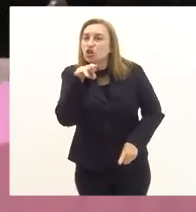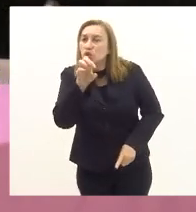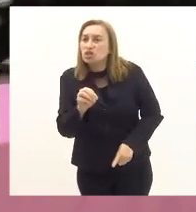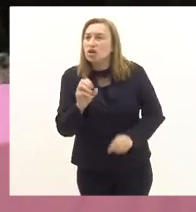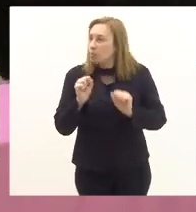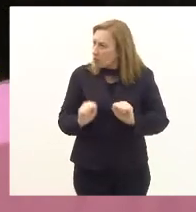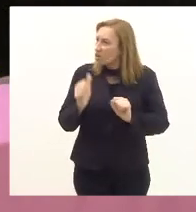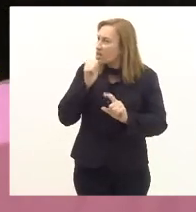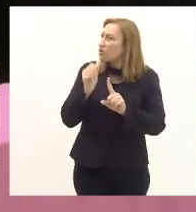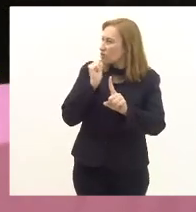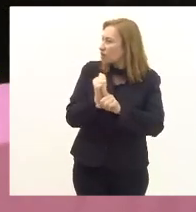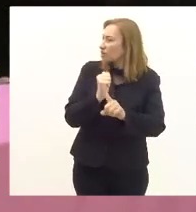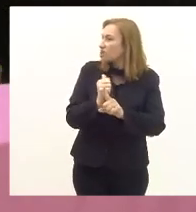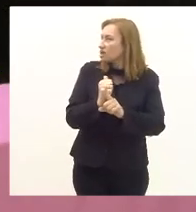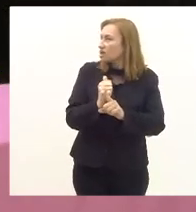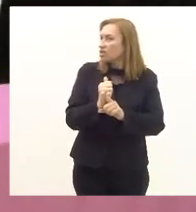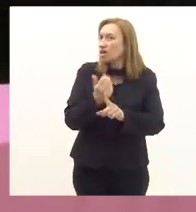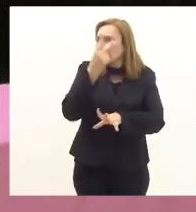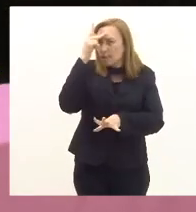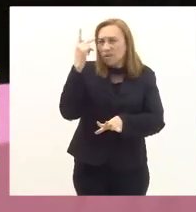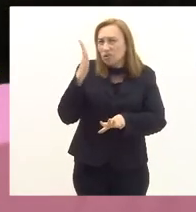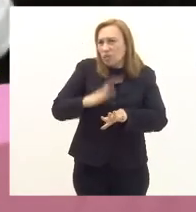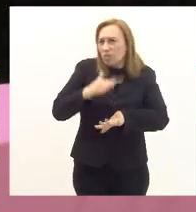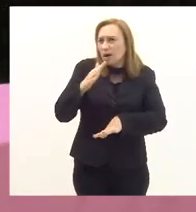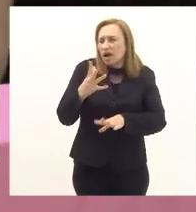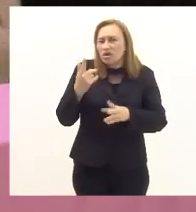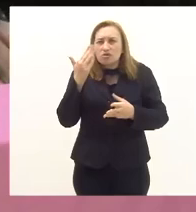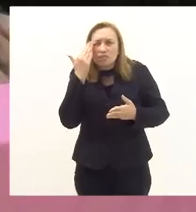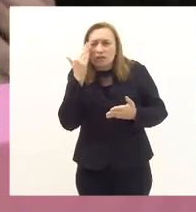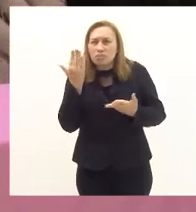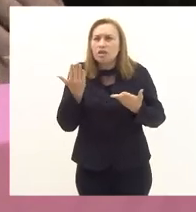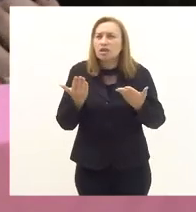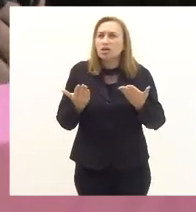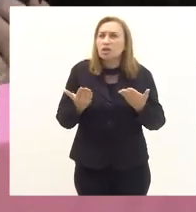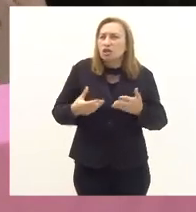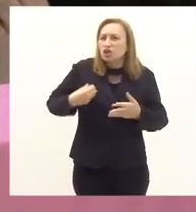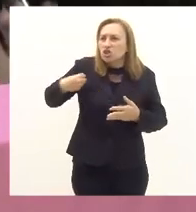ser um feminicídio, a pessoa tem mais uma noção, tirou a bolsa, mas pode